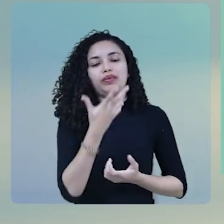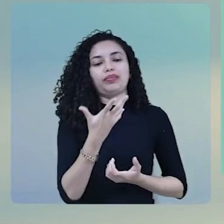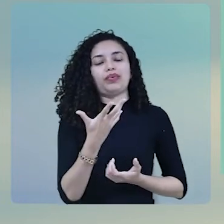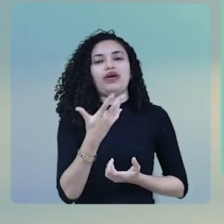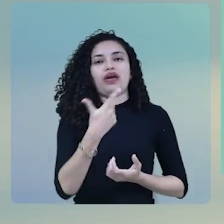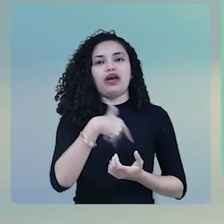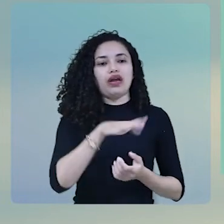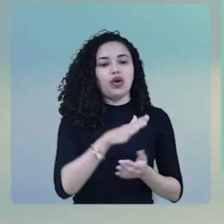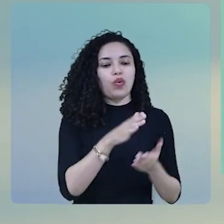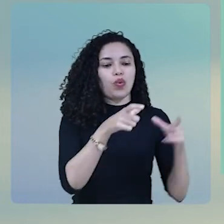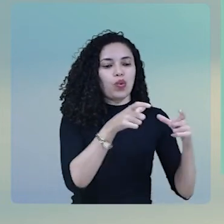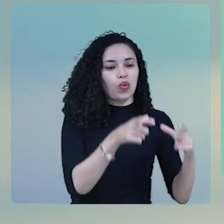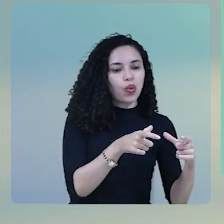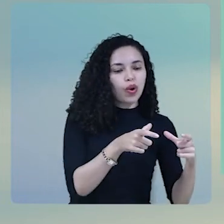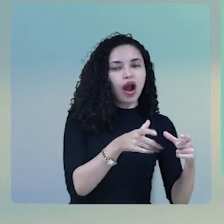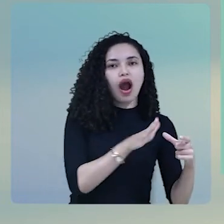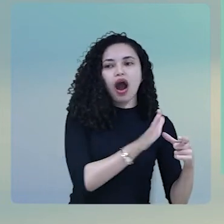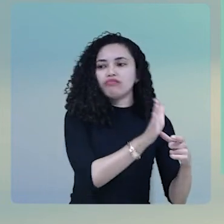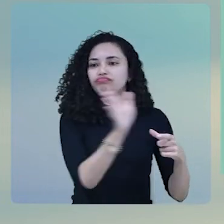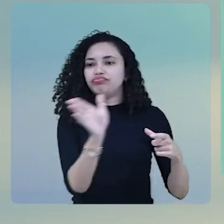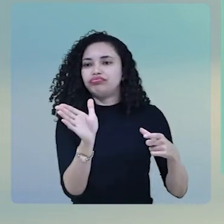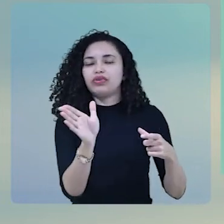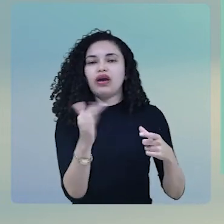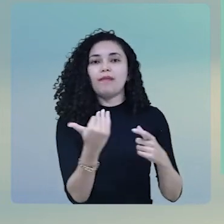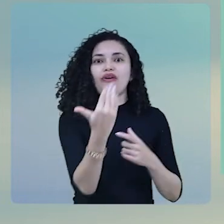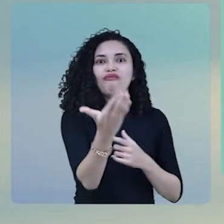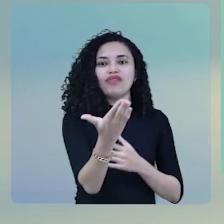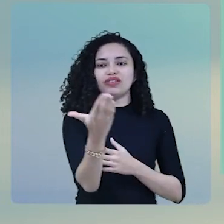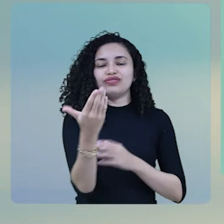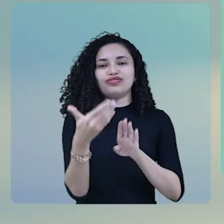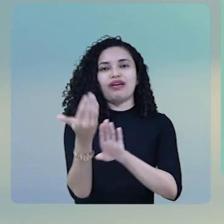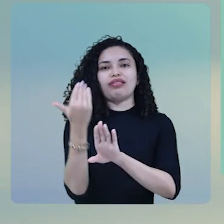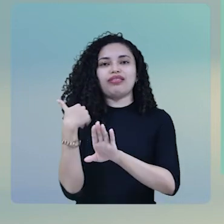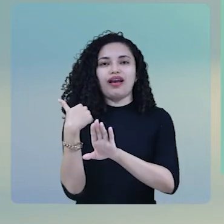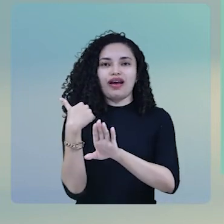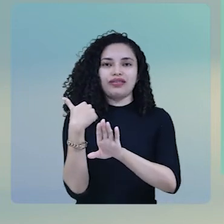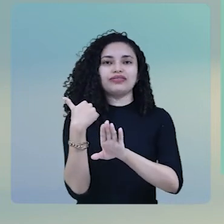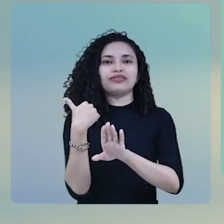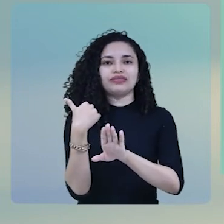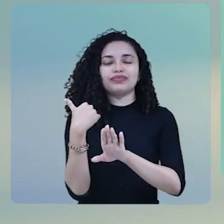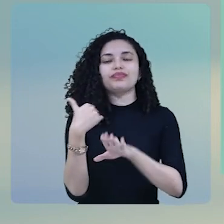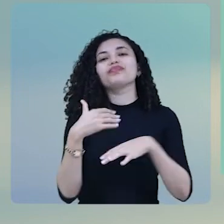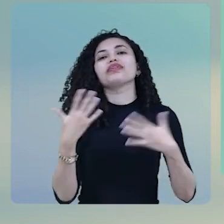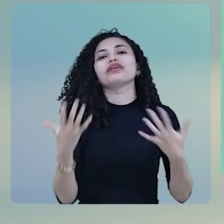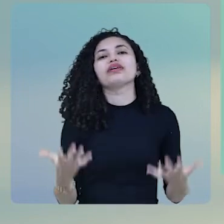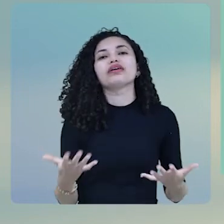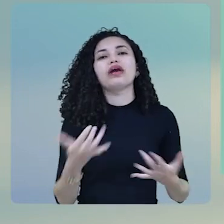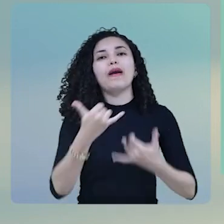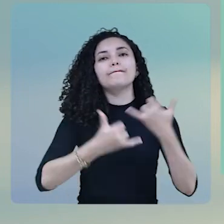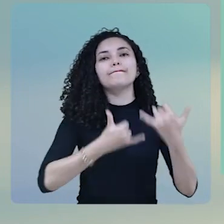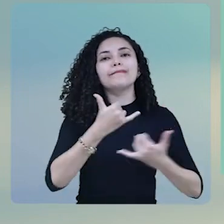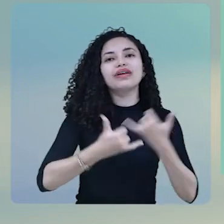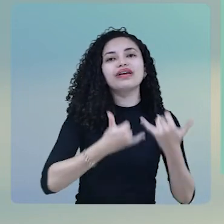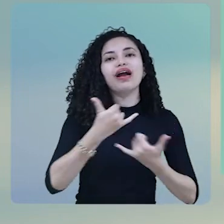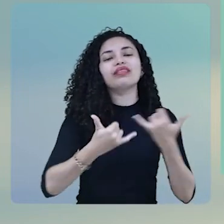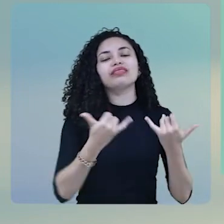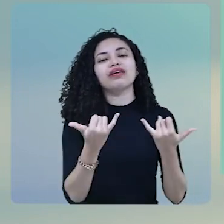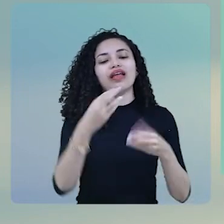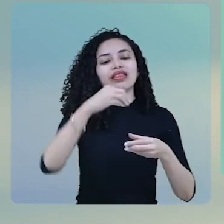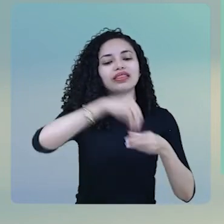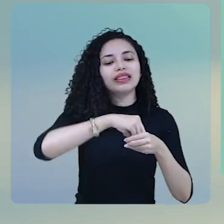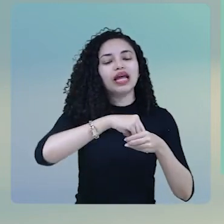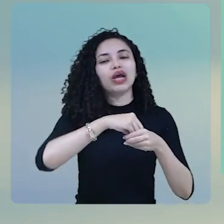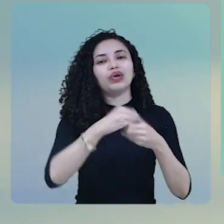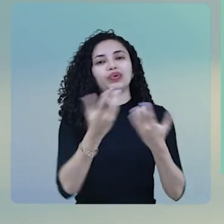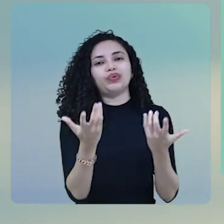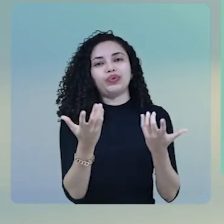veloz. Então, se eu estou numa posição X, vou para uma posição Y, depois eu vou para frente, vou para